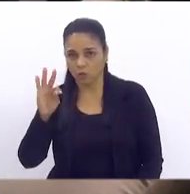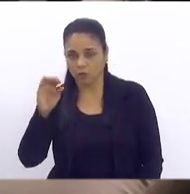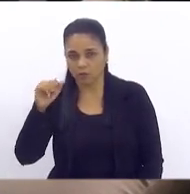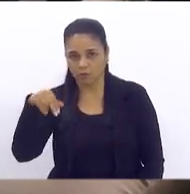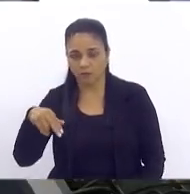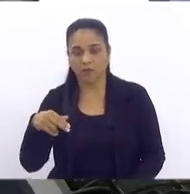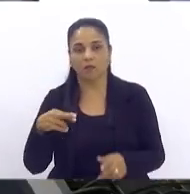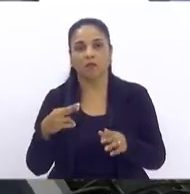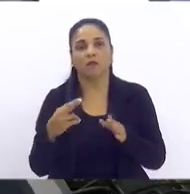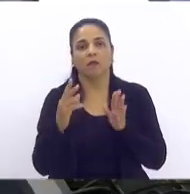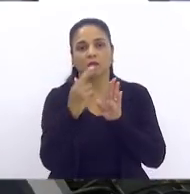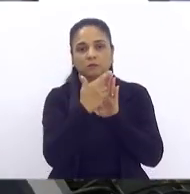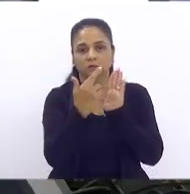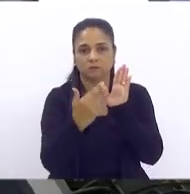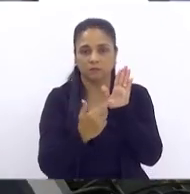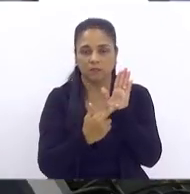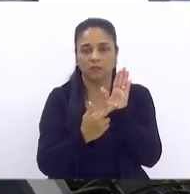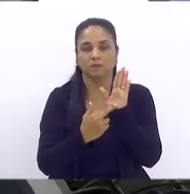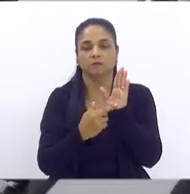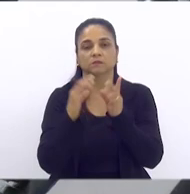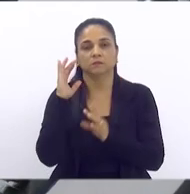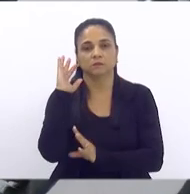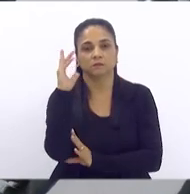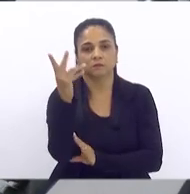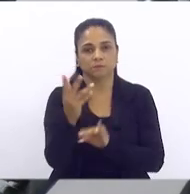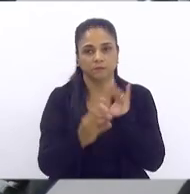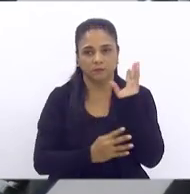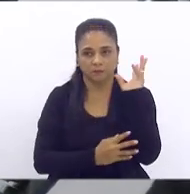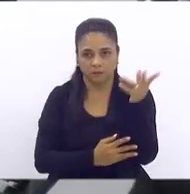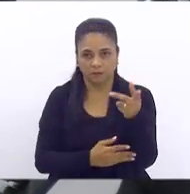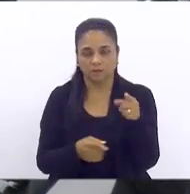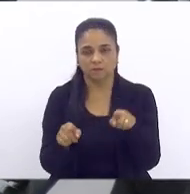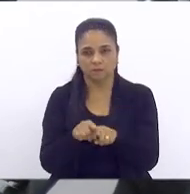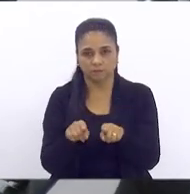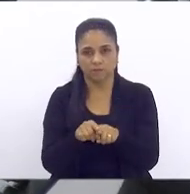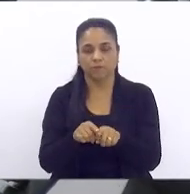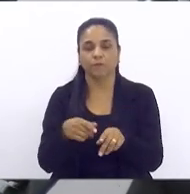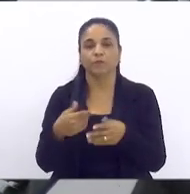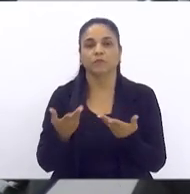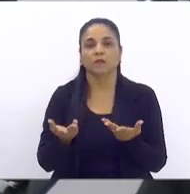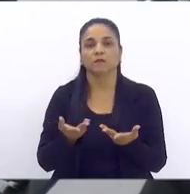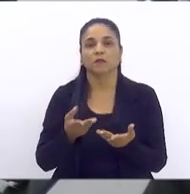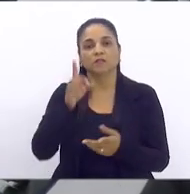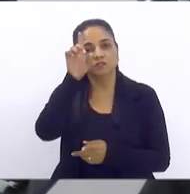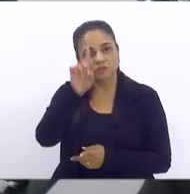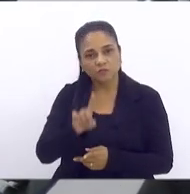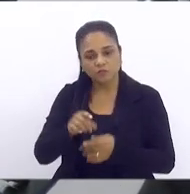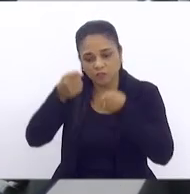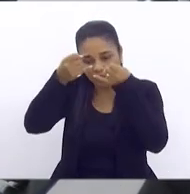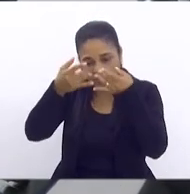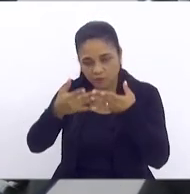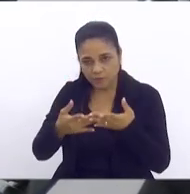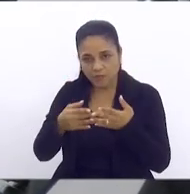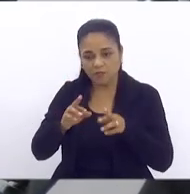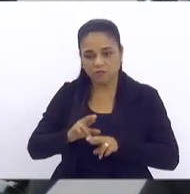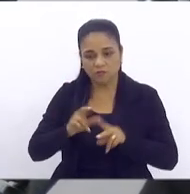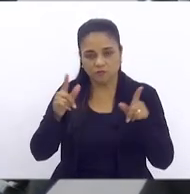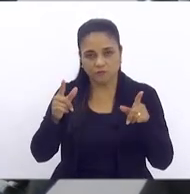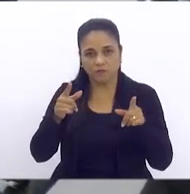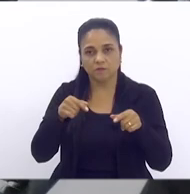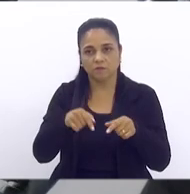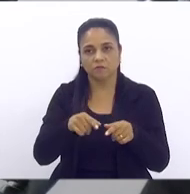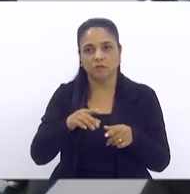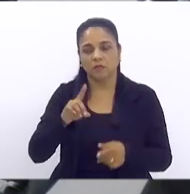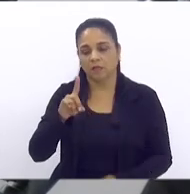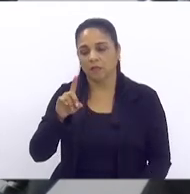ambientais. No quesito do desmantelamento, poderia a diretoria nos explicar a diferença entre